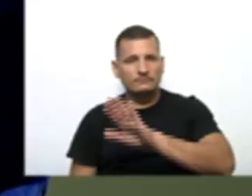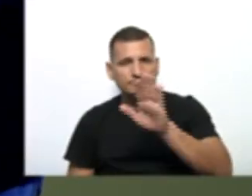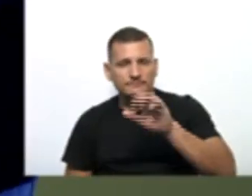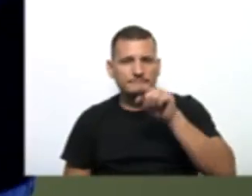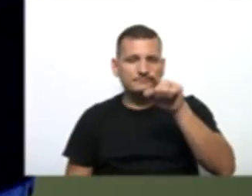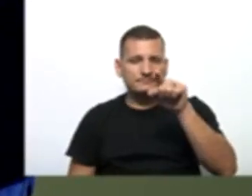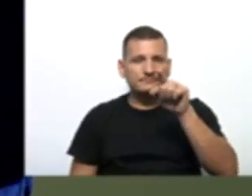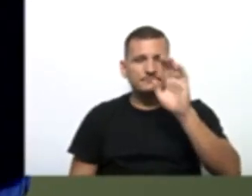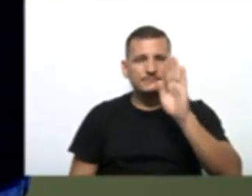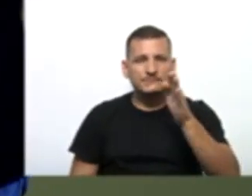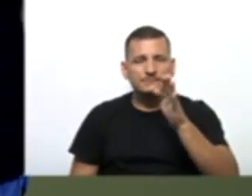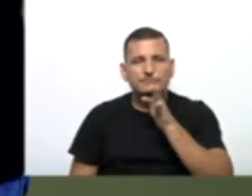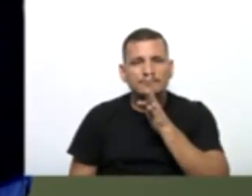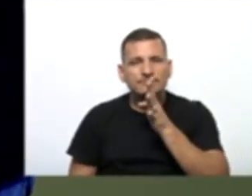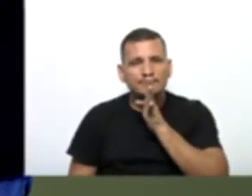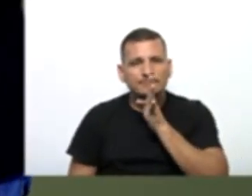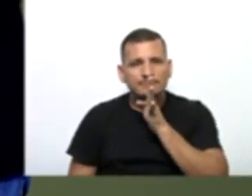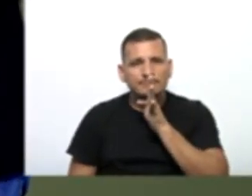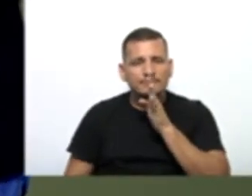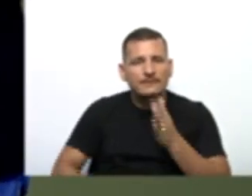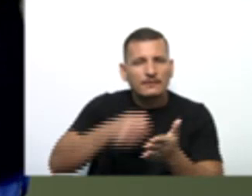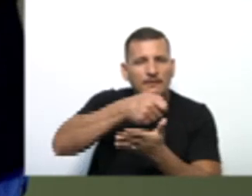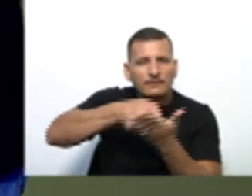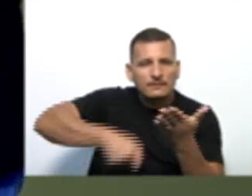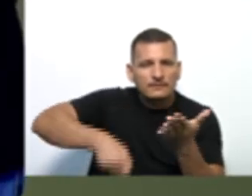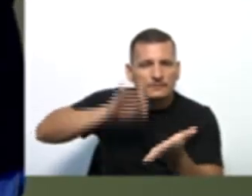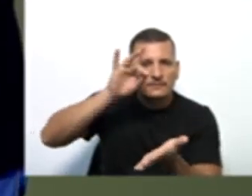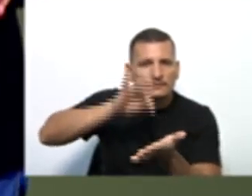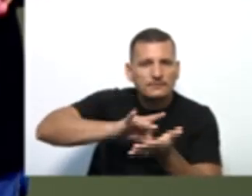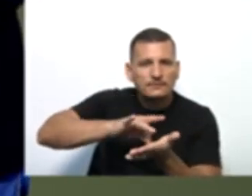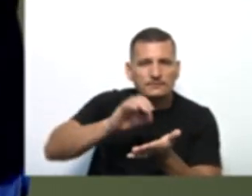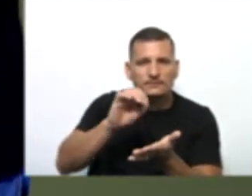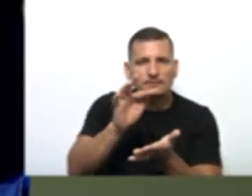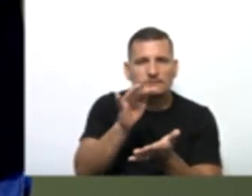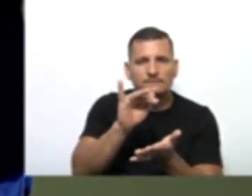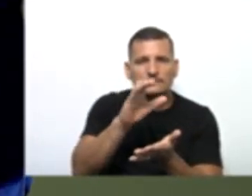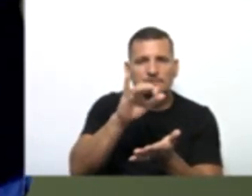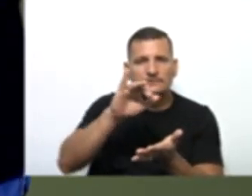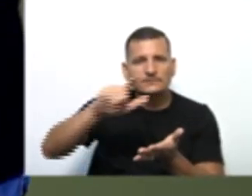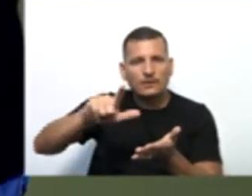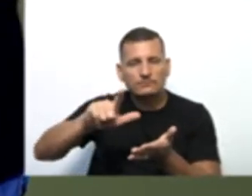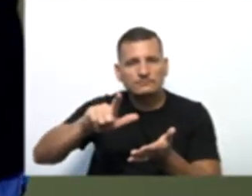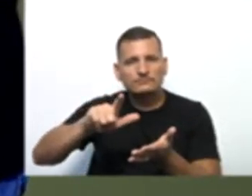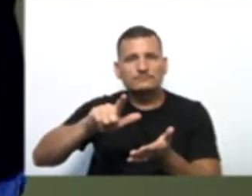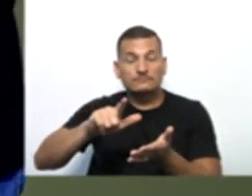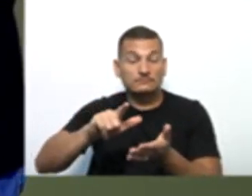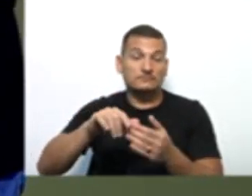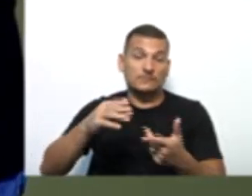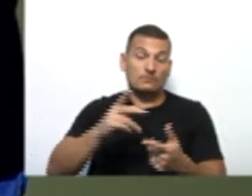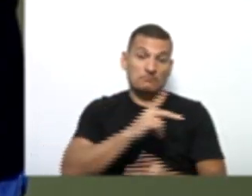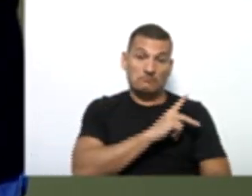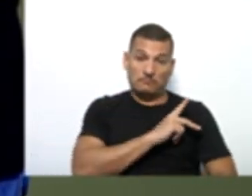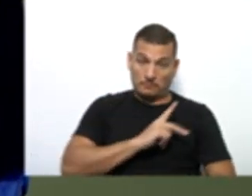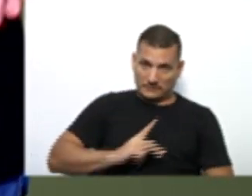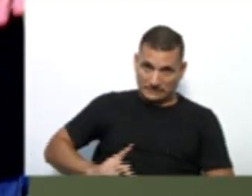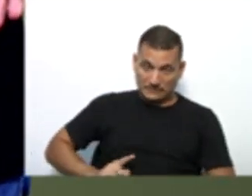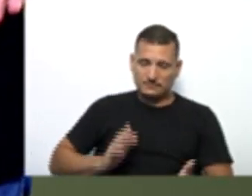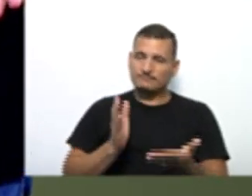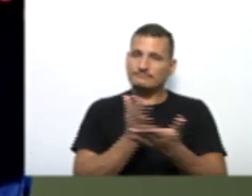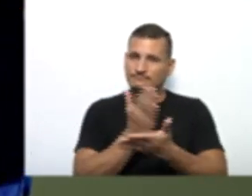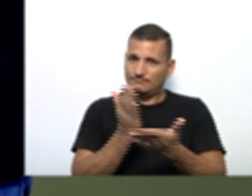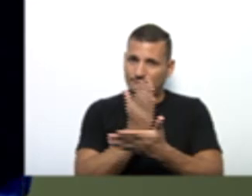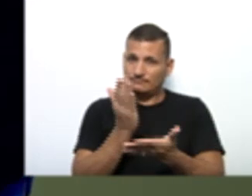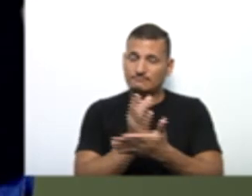Você já ouviu falar em redação oficial? Bom, de acordo com o Manual de Redação da Presidência da República,